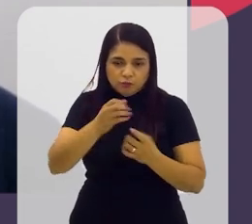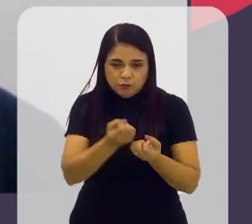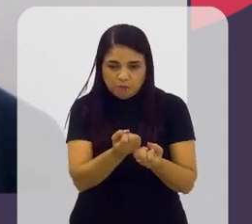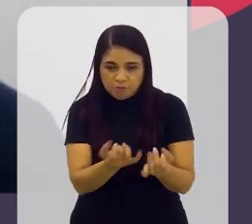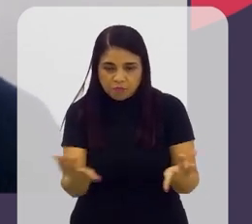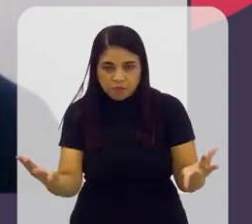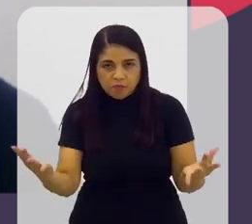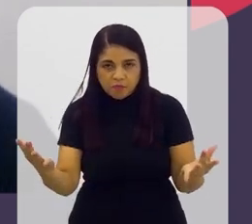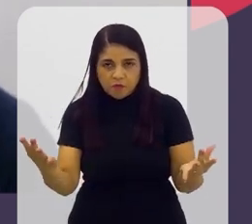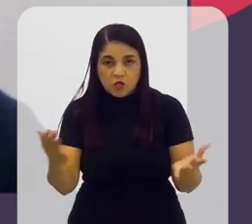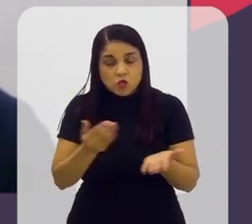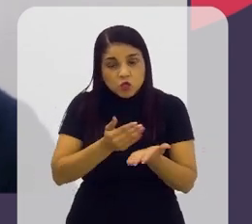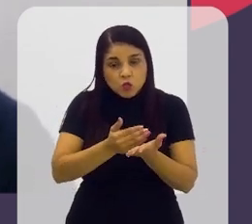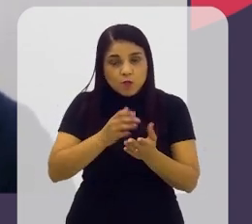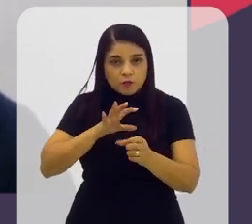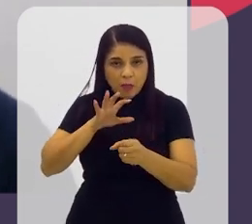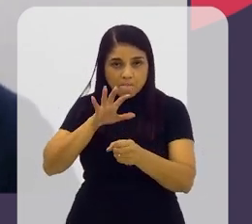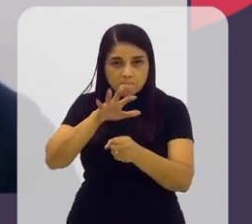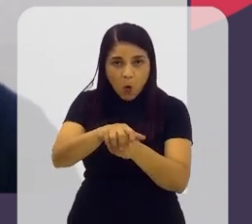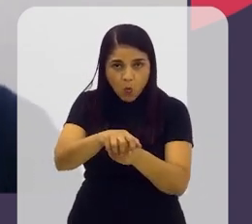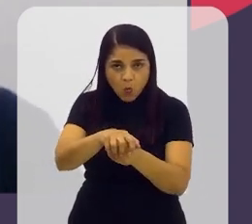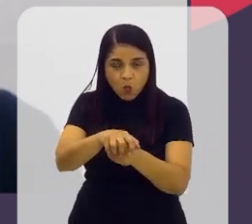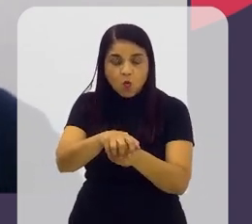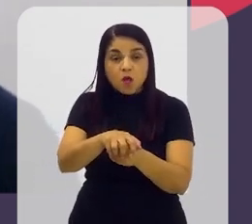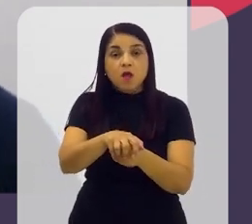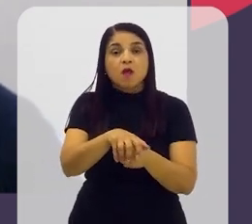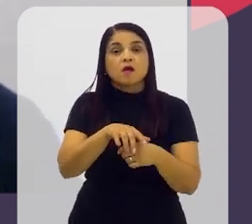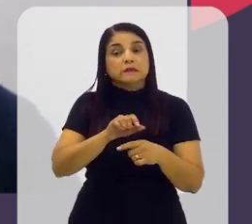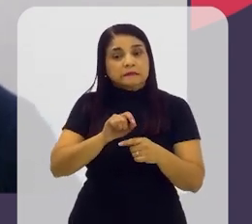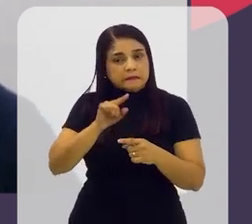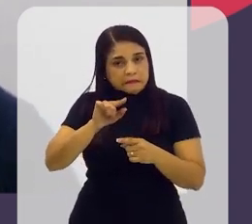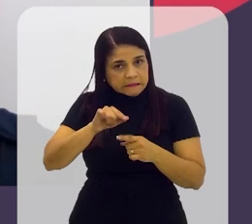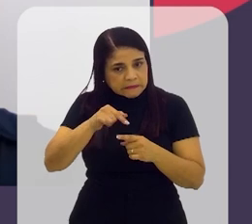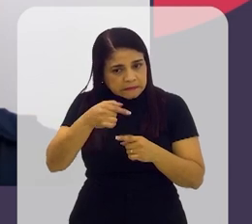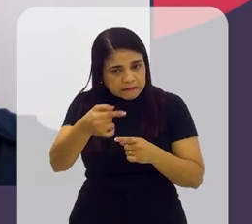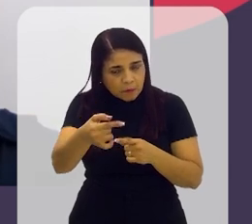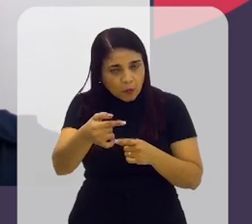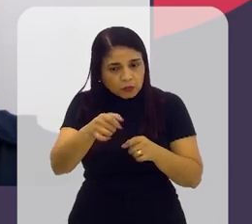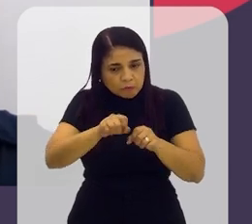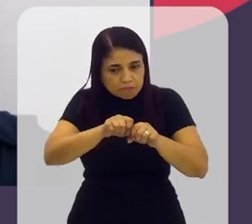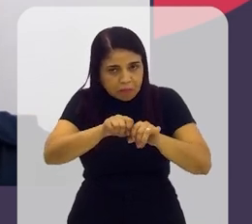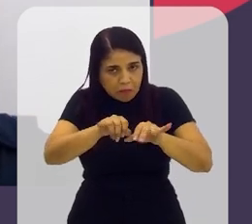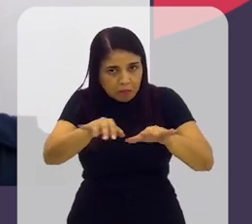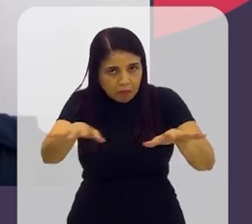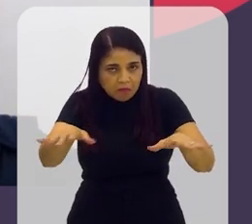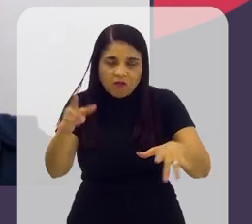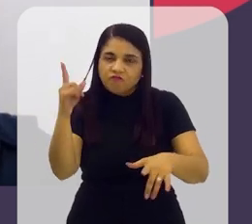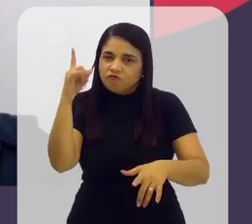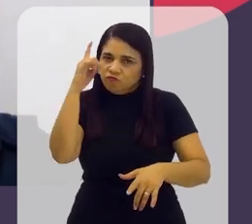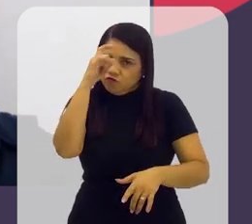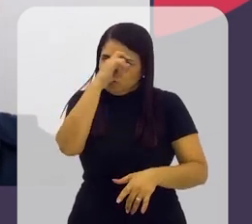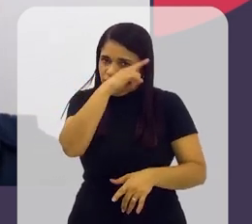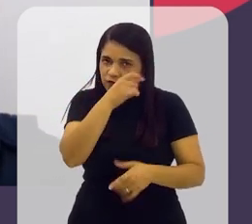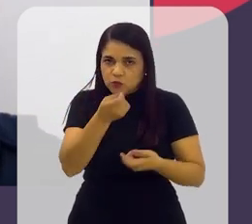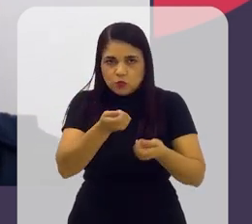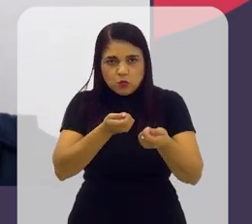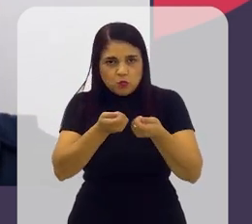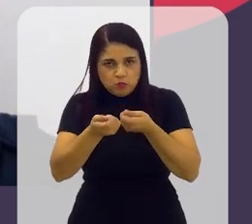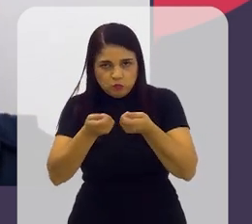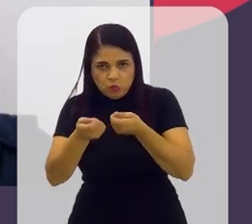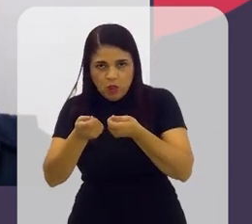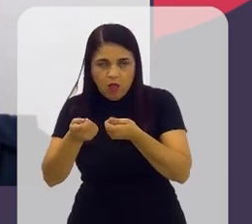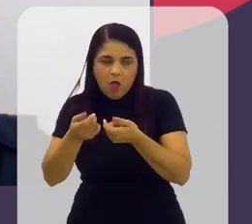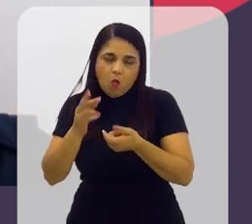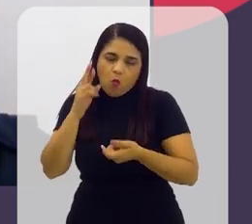no início da sua colonização. E depois fica mais difícil, espalhado no ambiente, você conseguir, né, controlar ou